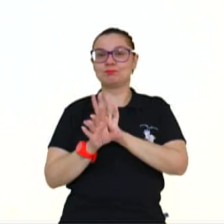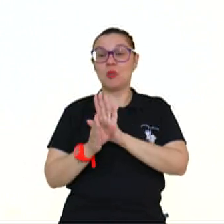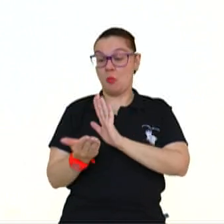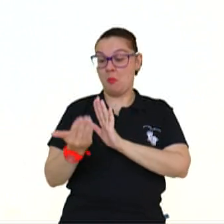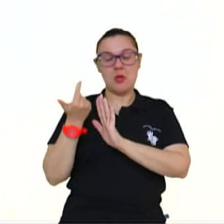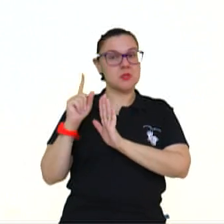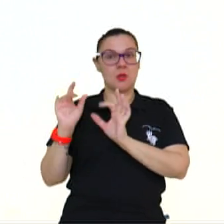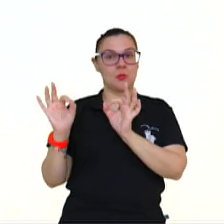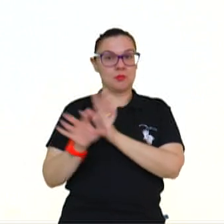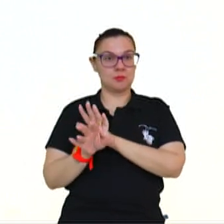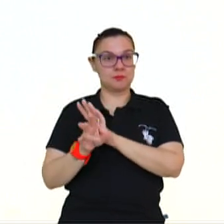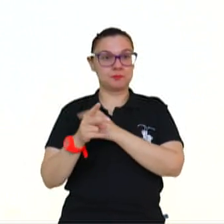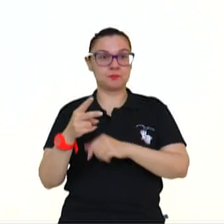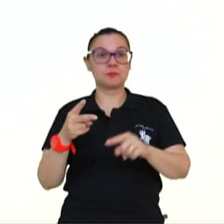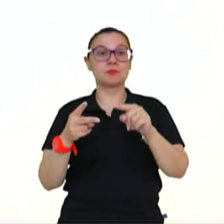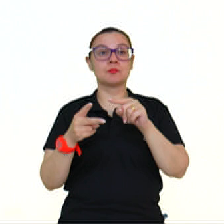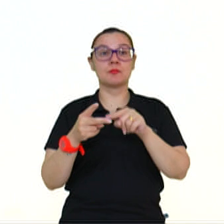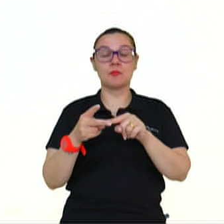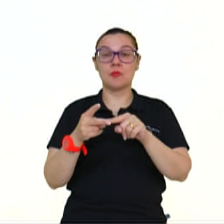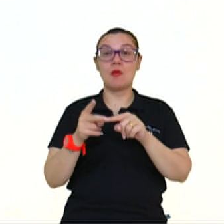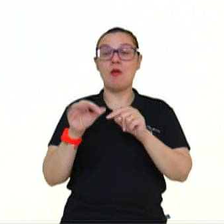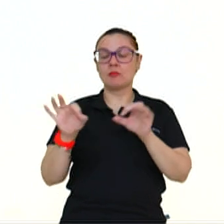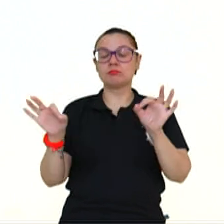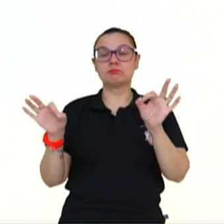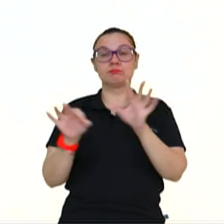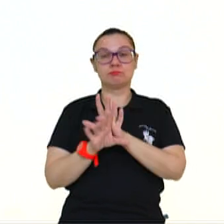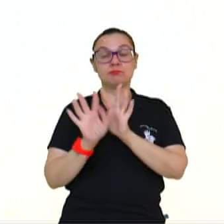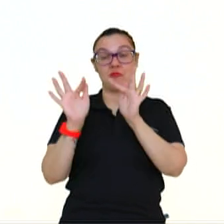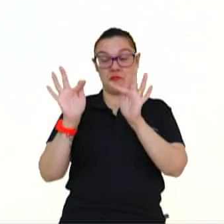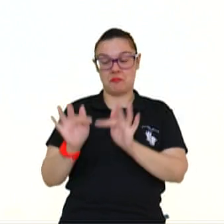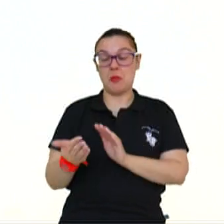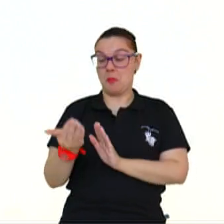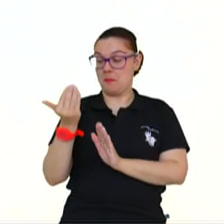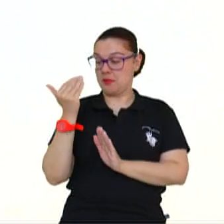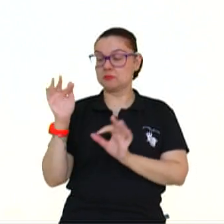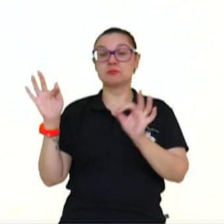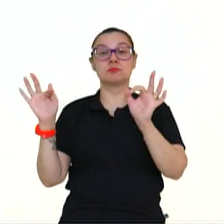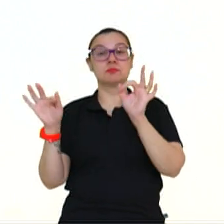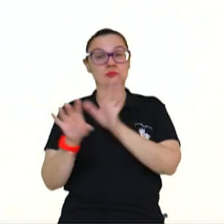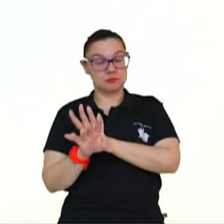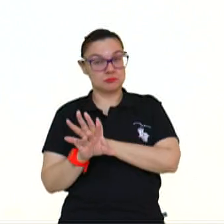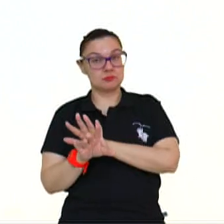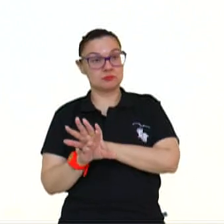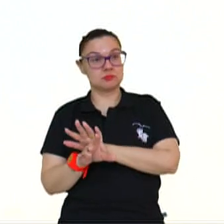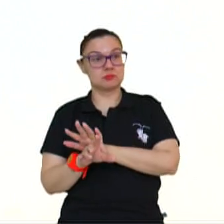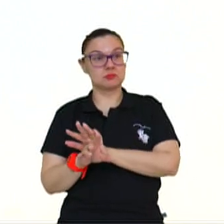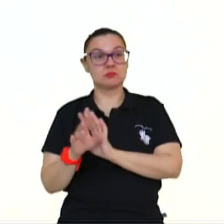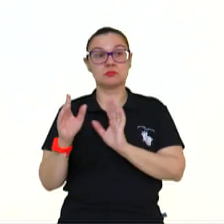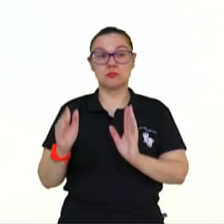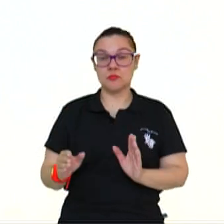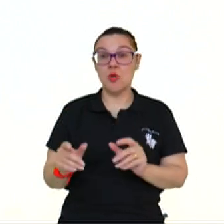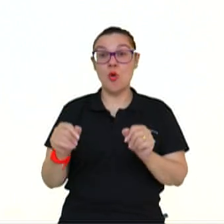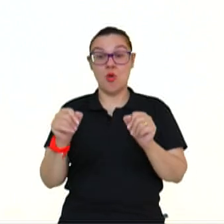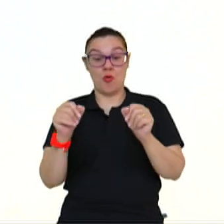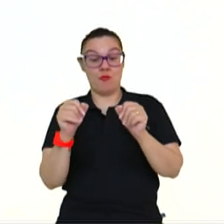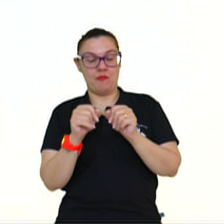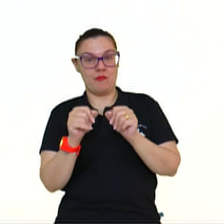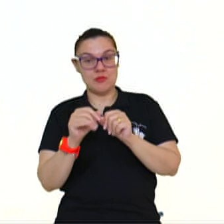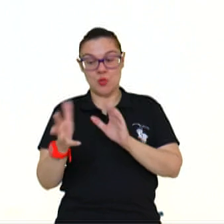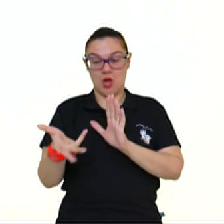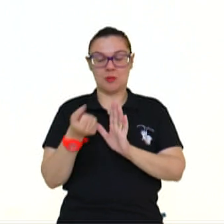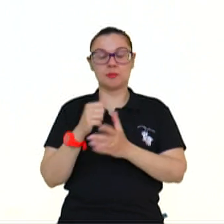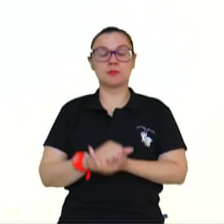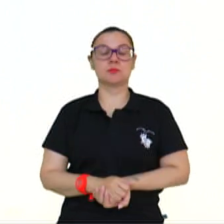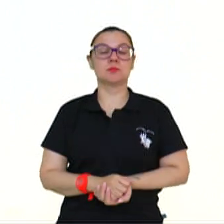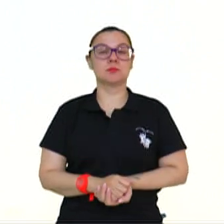imperfeito. Temos a outra, que é o pretérito perfeito, certo? Perfeito, aquela que acabou. Eu faço uma ação rápida, por